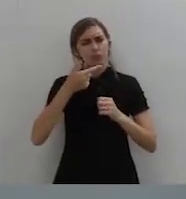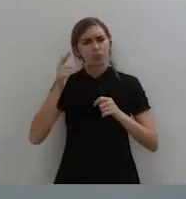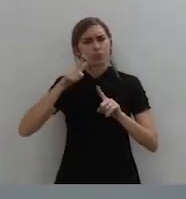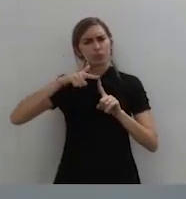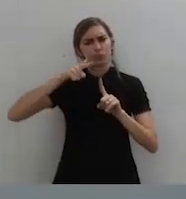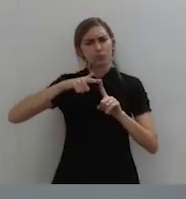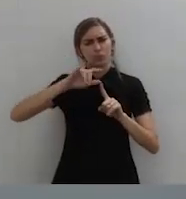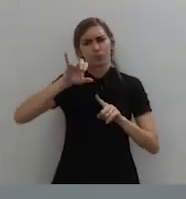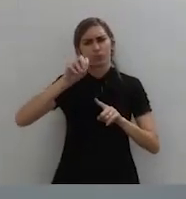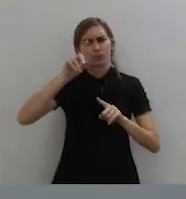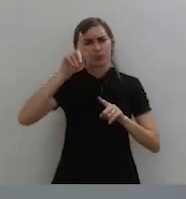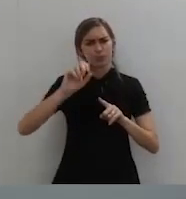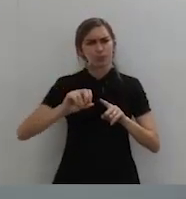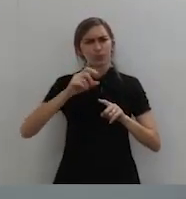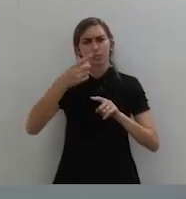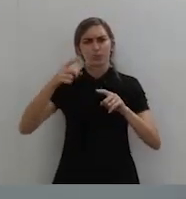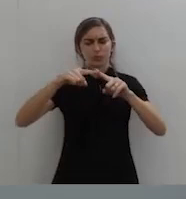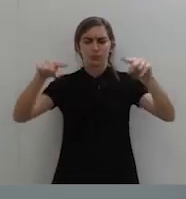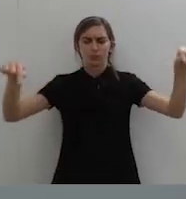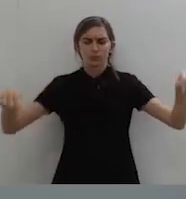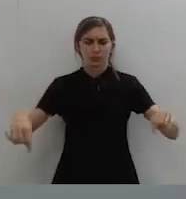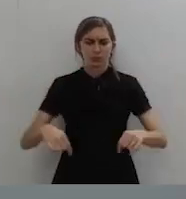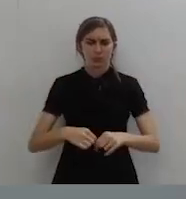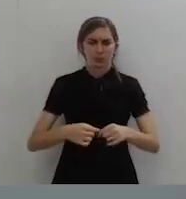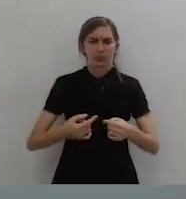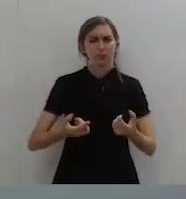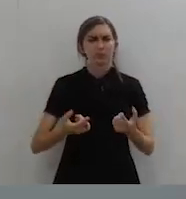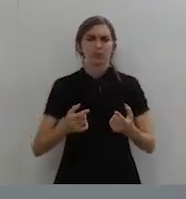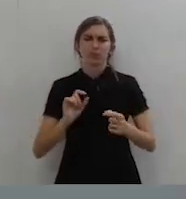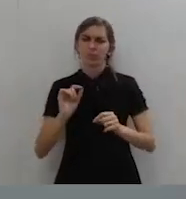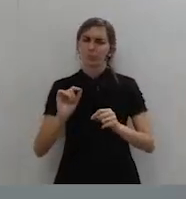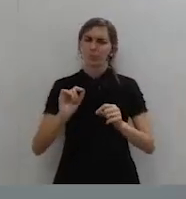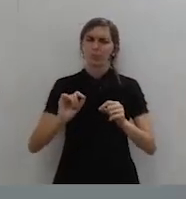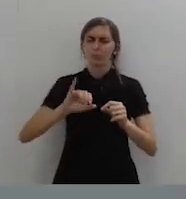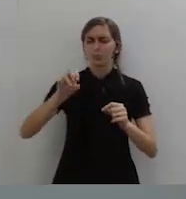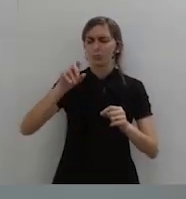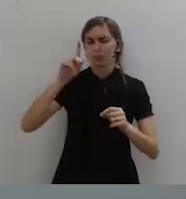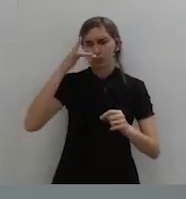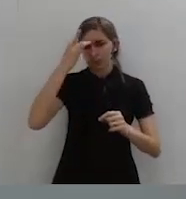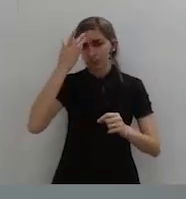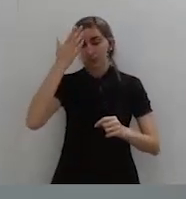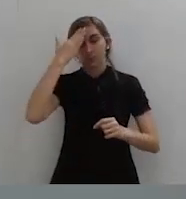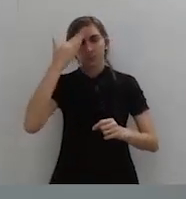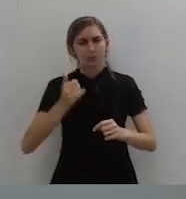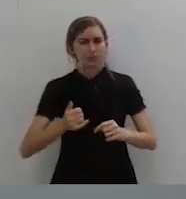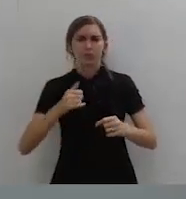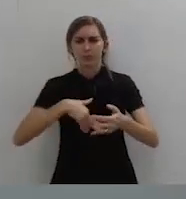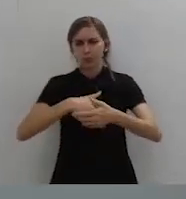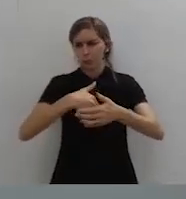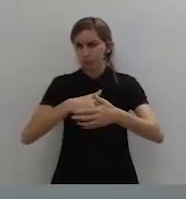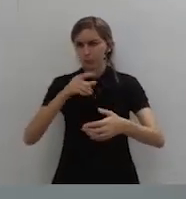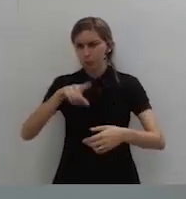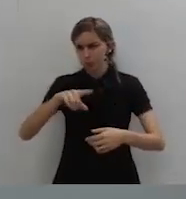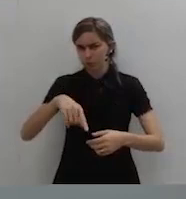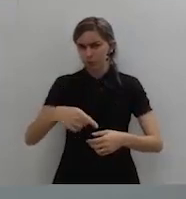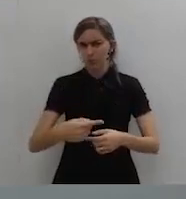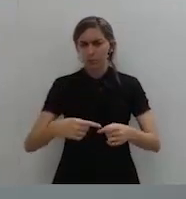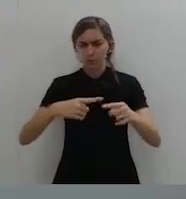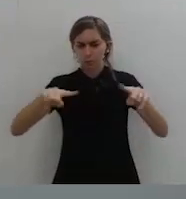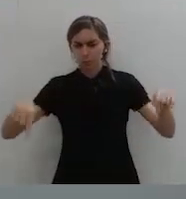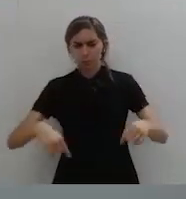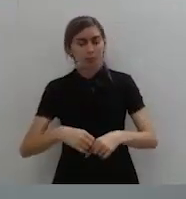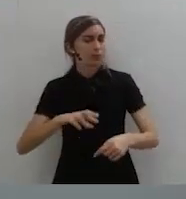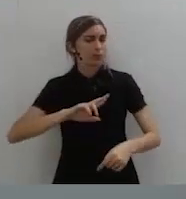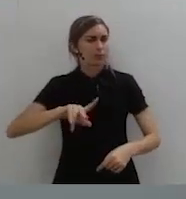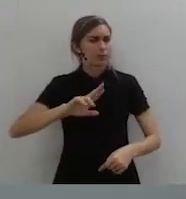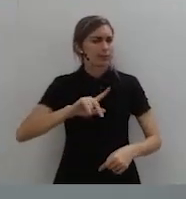Um outro tipo de jogo é o jogo de salão. Pera, professora, jogo de salão é fácil, eu sei. É futebol, né? Que joga na